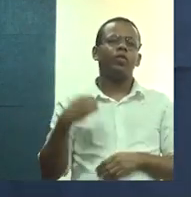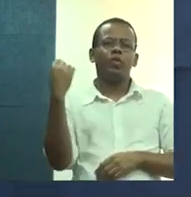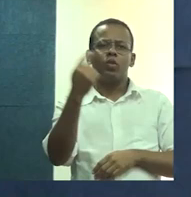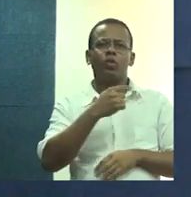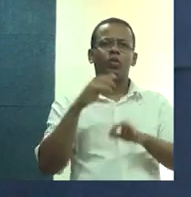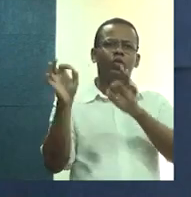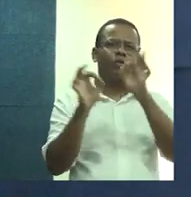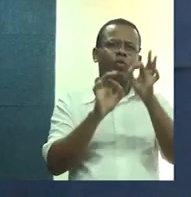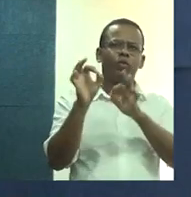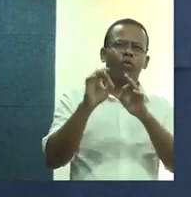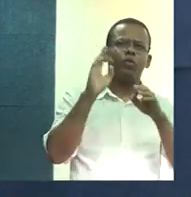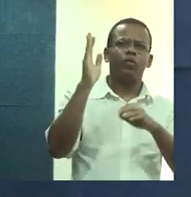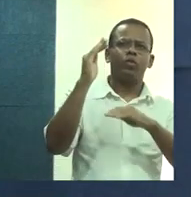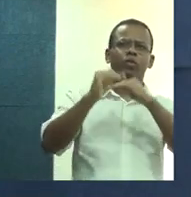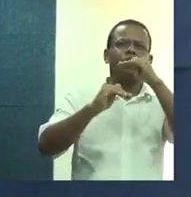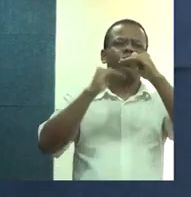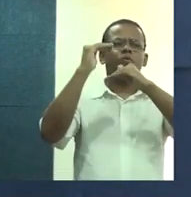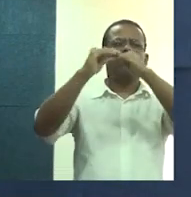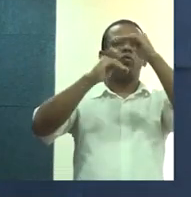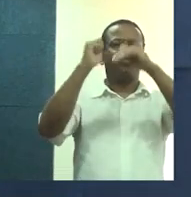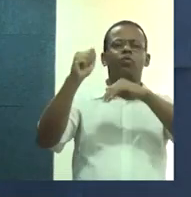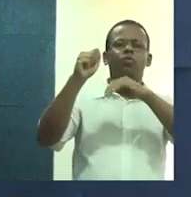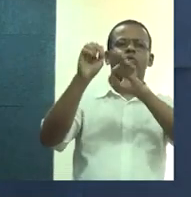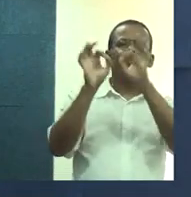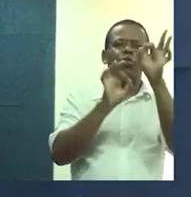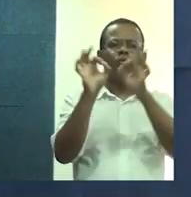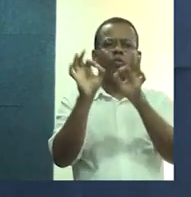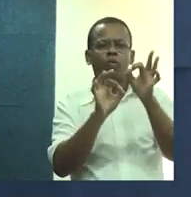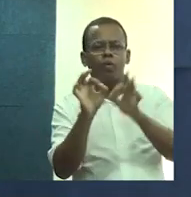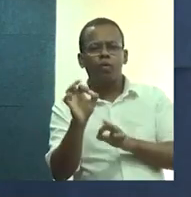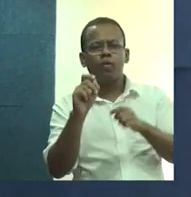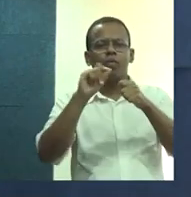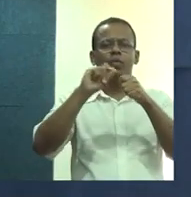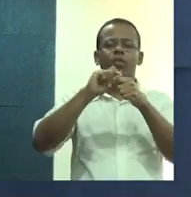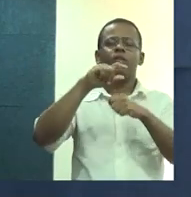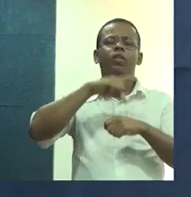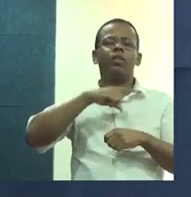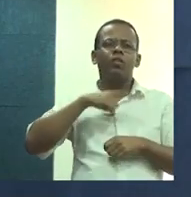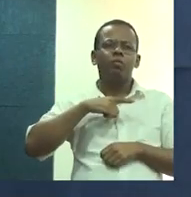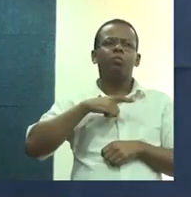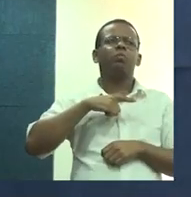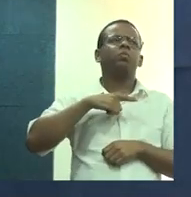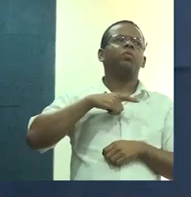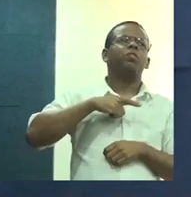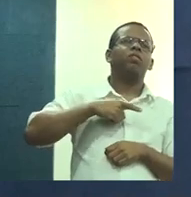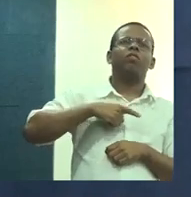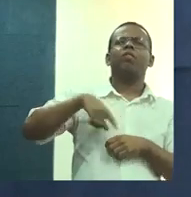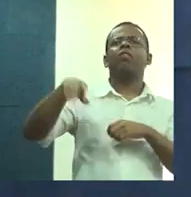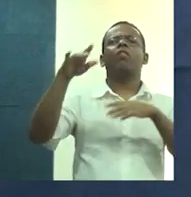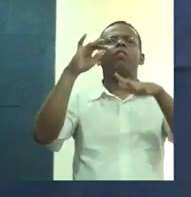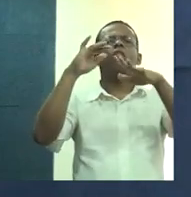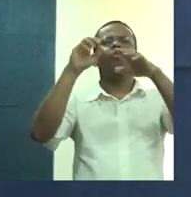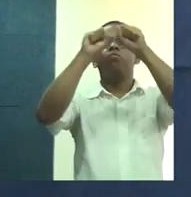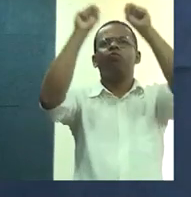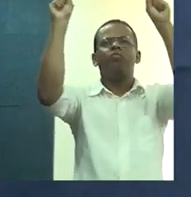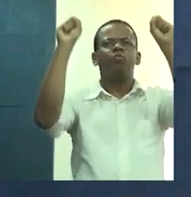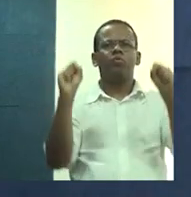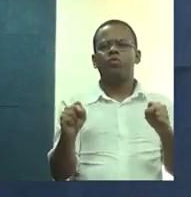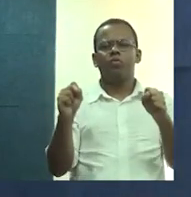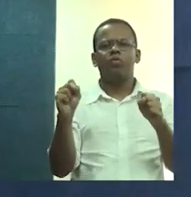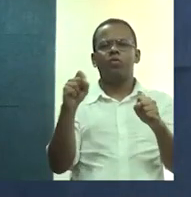potencialidades então a gente tá querendo construir um mapa para isso queremos fazer com que tem uma plataforma um gel Portal que a gente